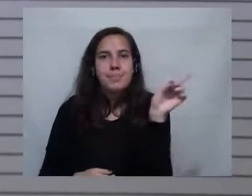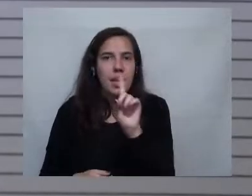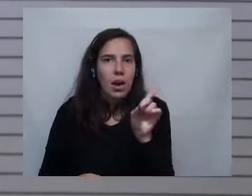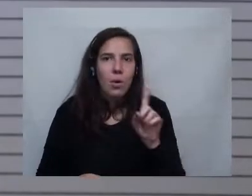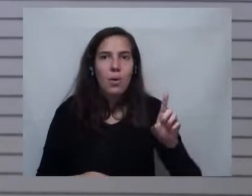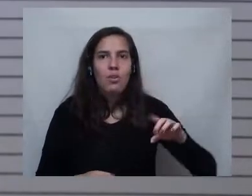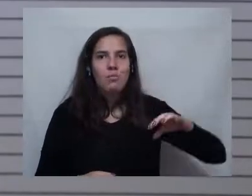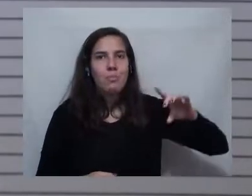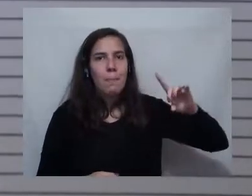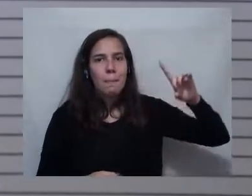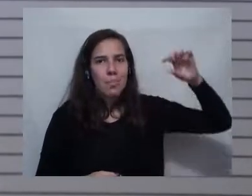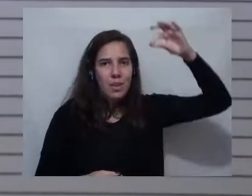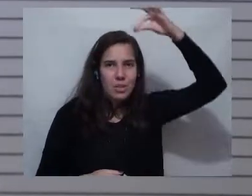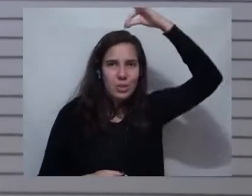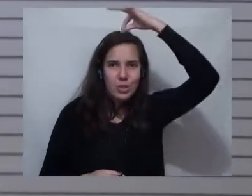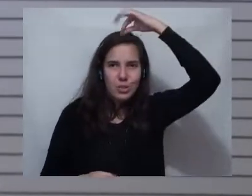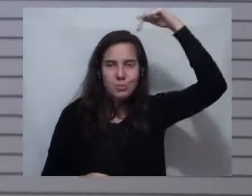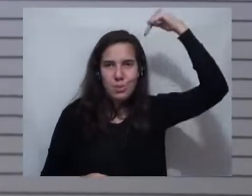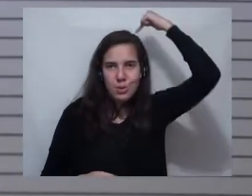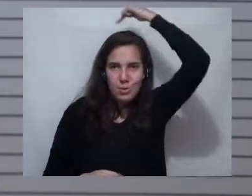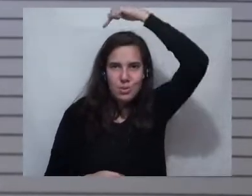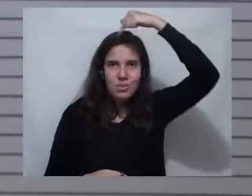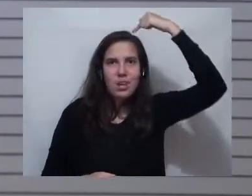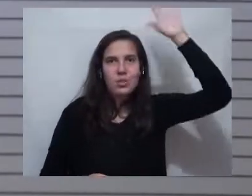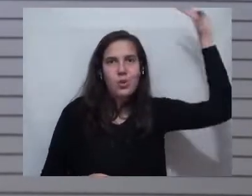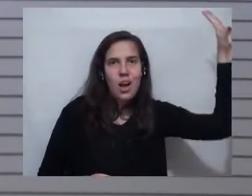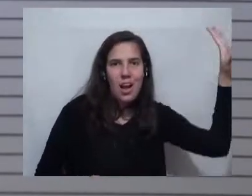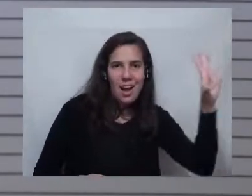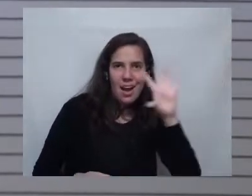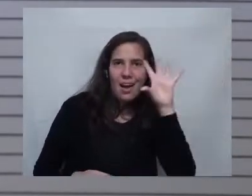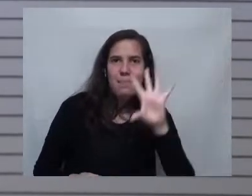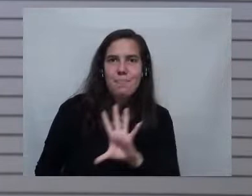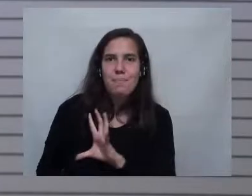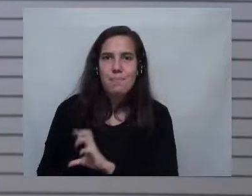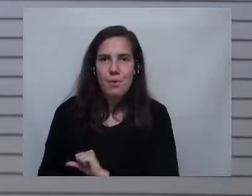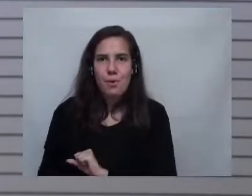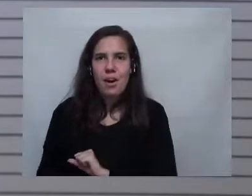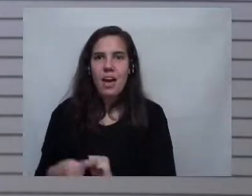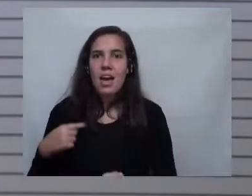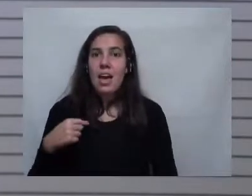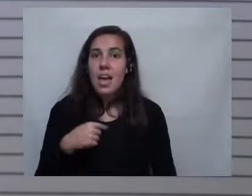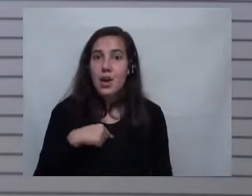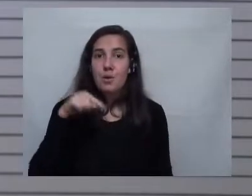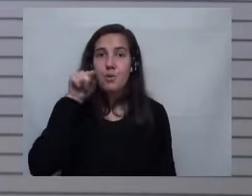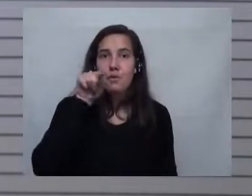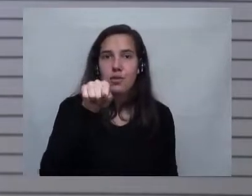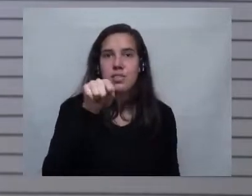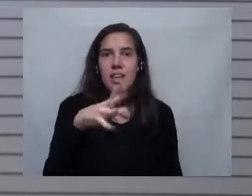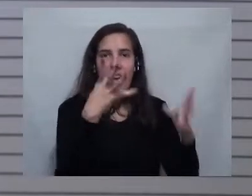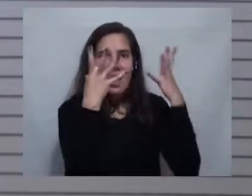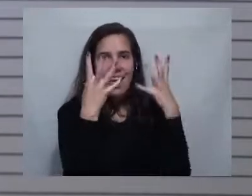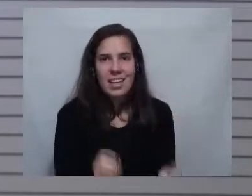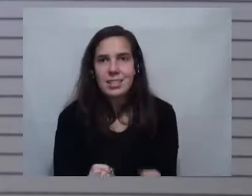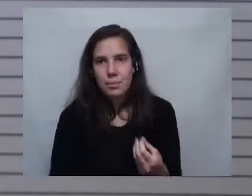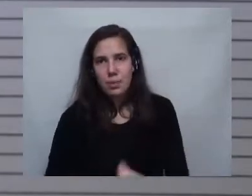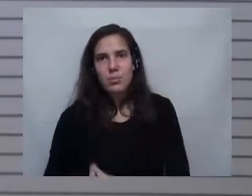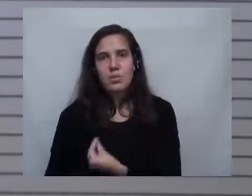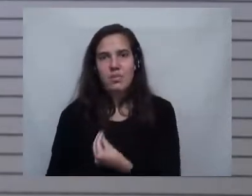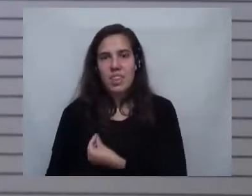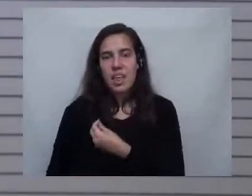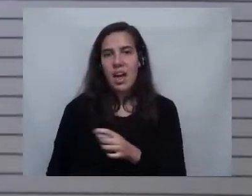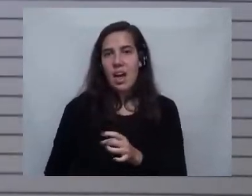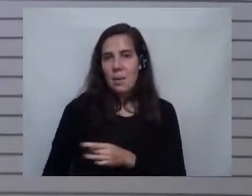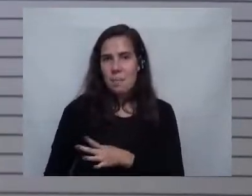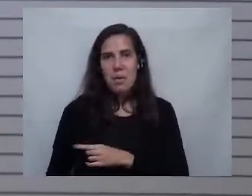que enviou o Espírito Santo para que eu e você tenhamos vida e não tem mais medo que